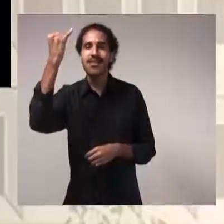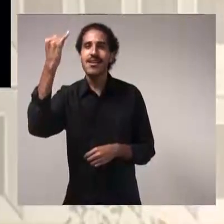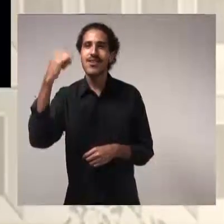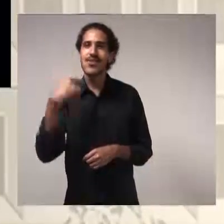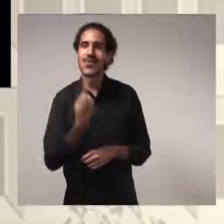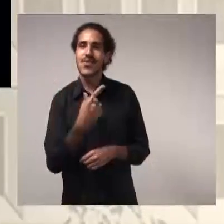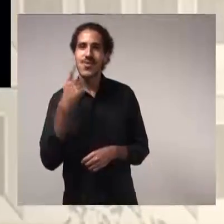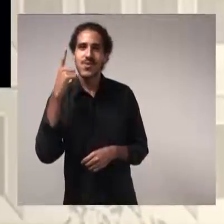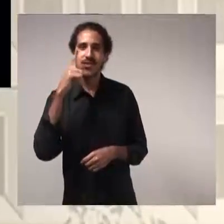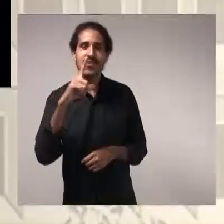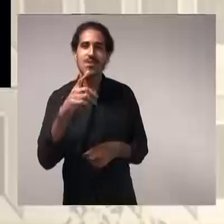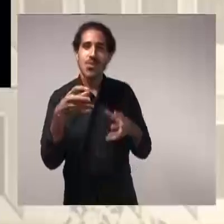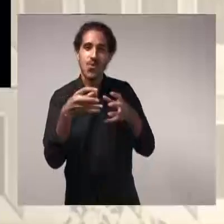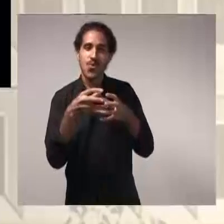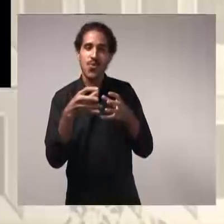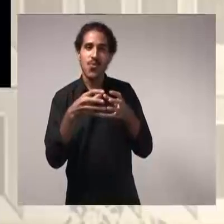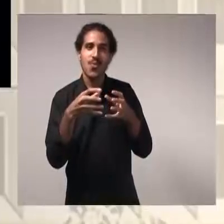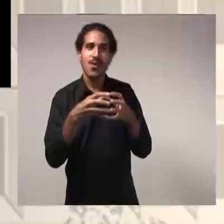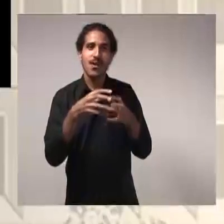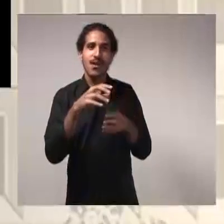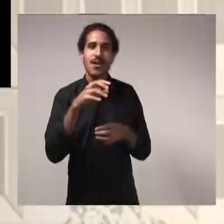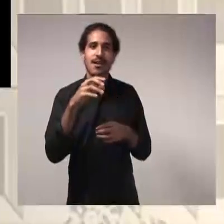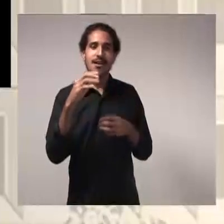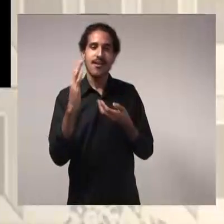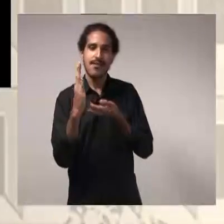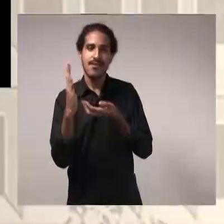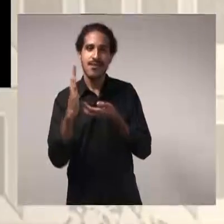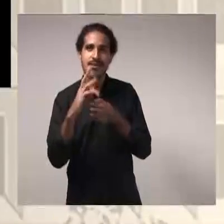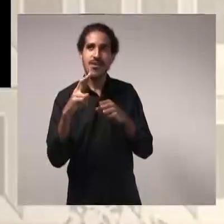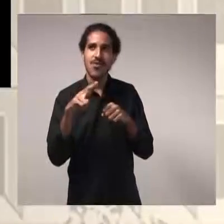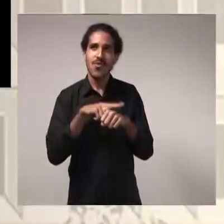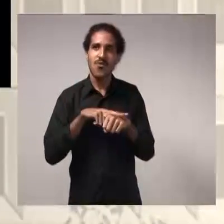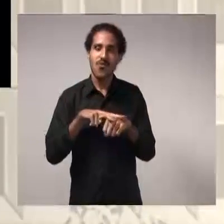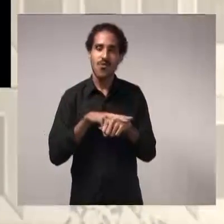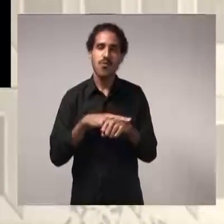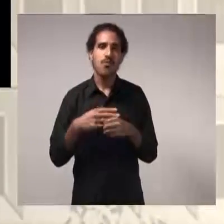o Grupo Senado Verde, do qual eu faço parte desde